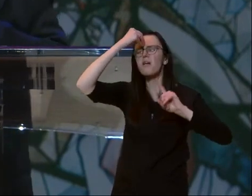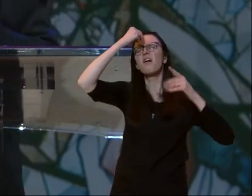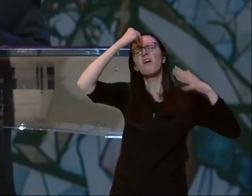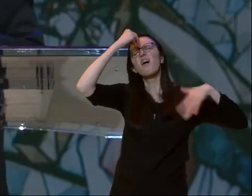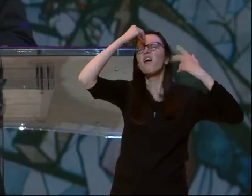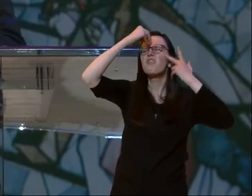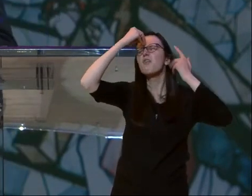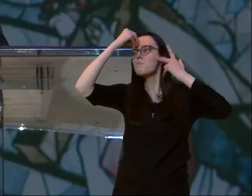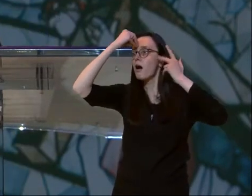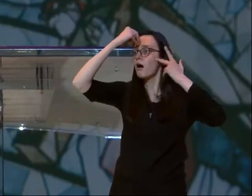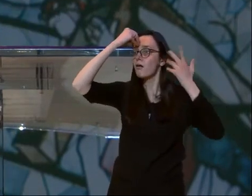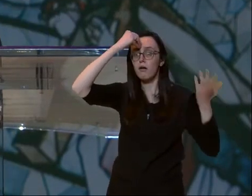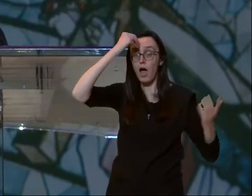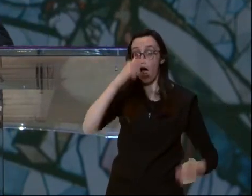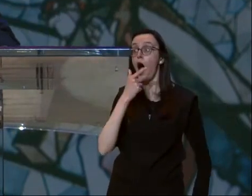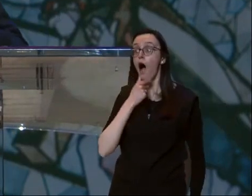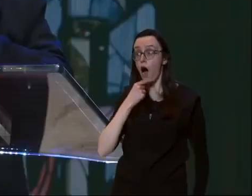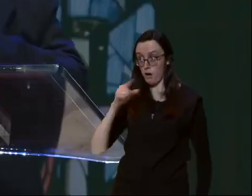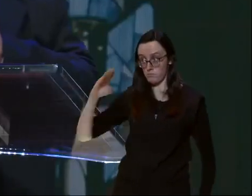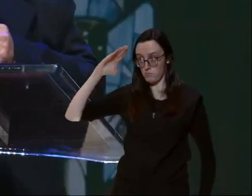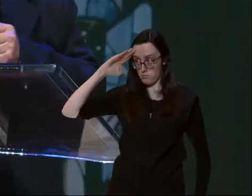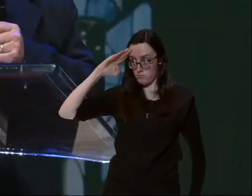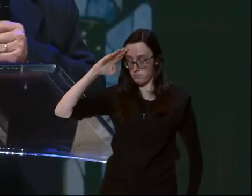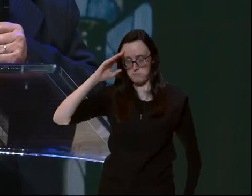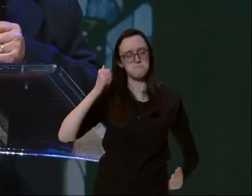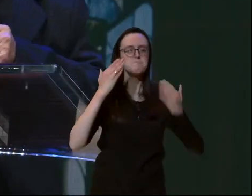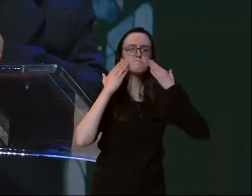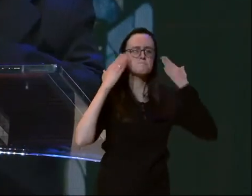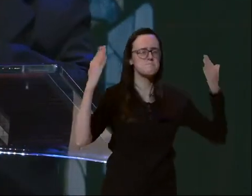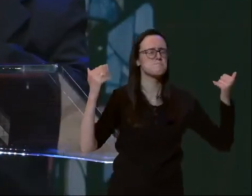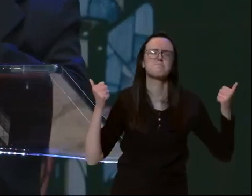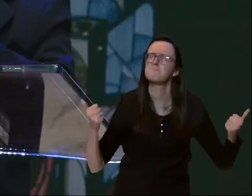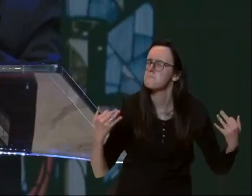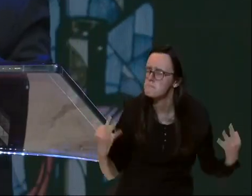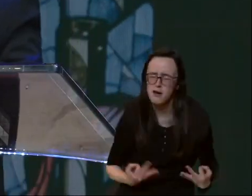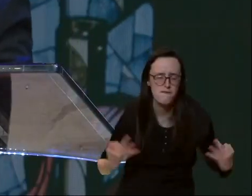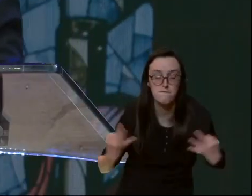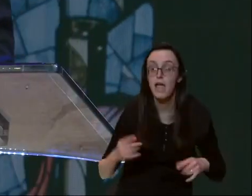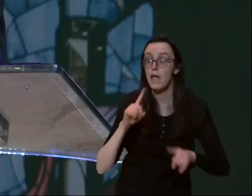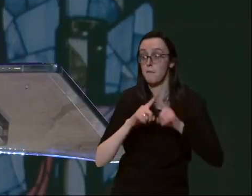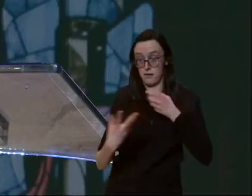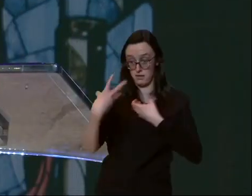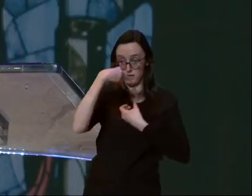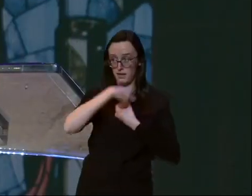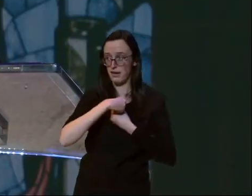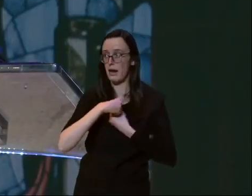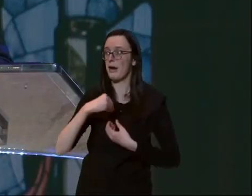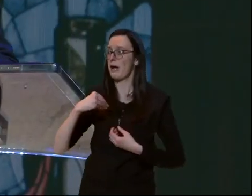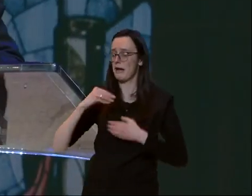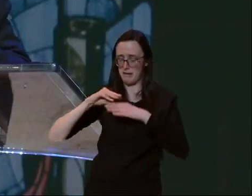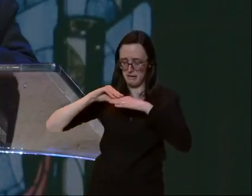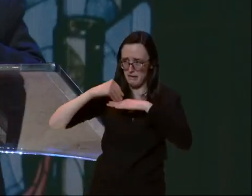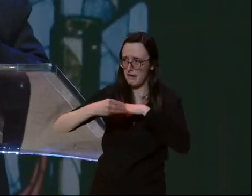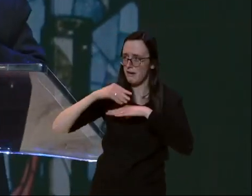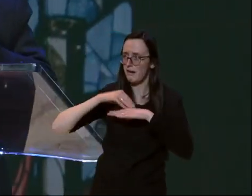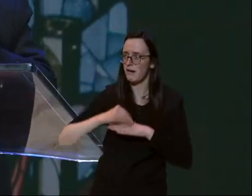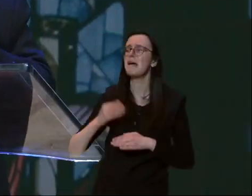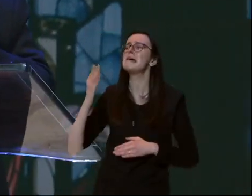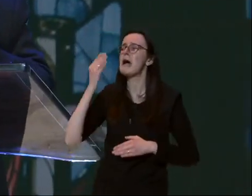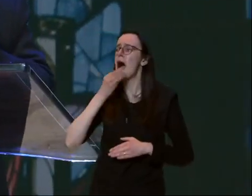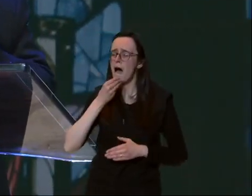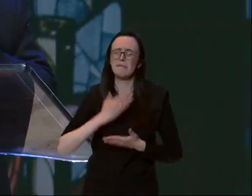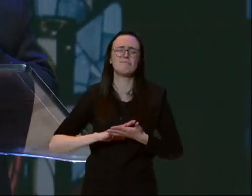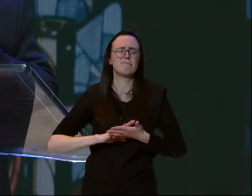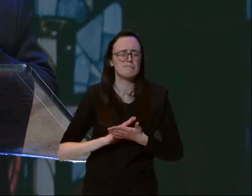O porém de Naamã era aquela lepra. Agora, a lepra do pecado, ela é a pior coisa